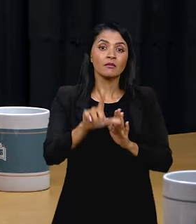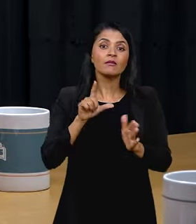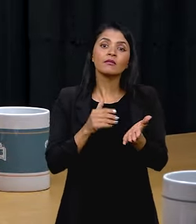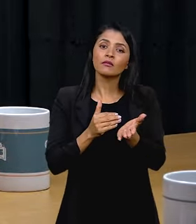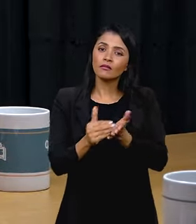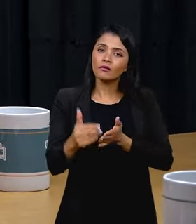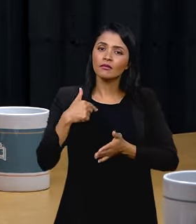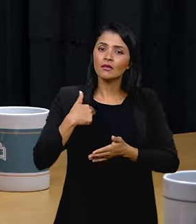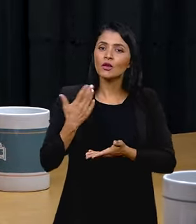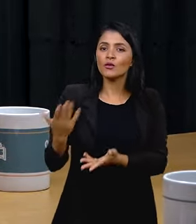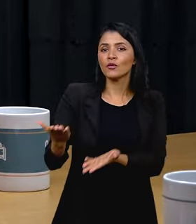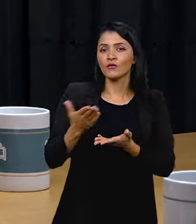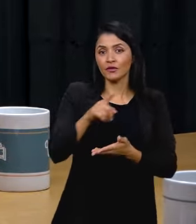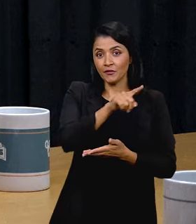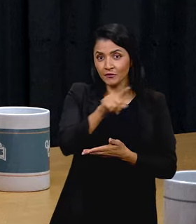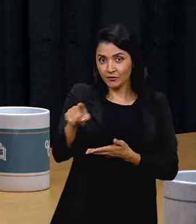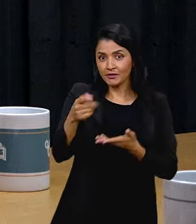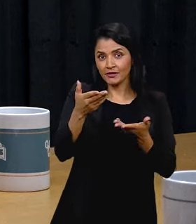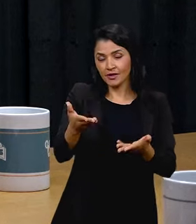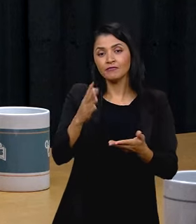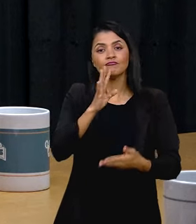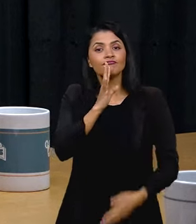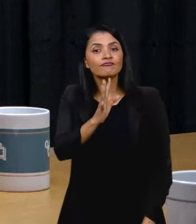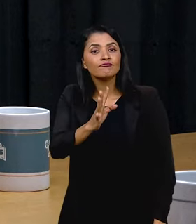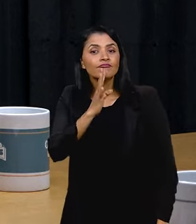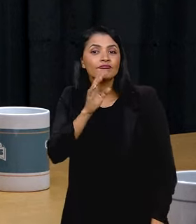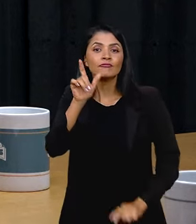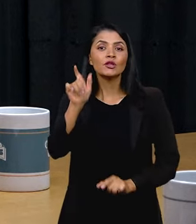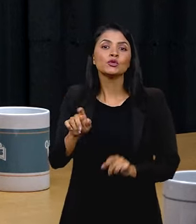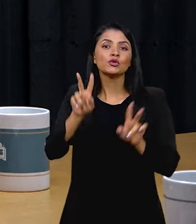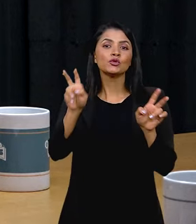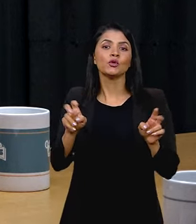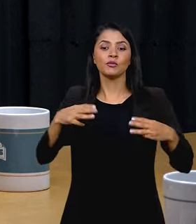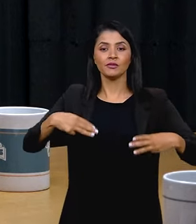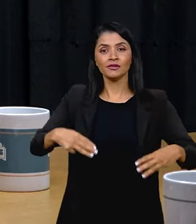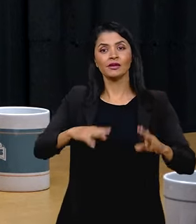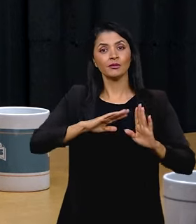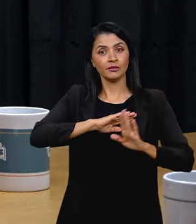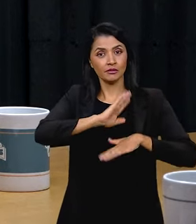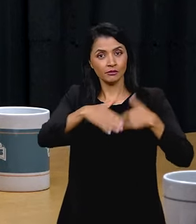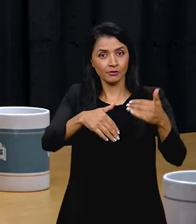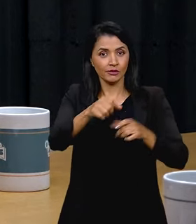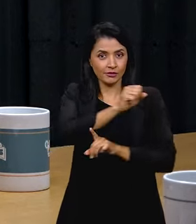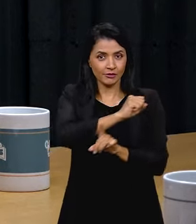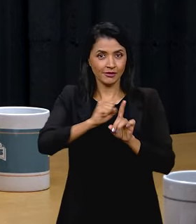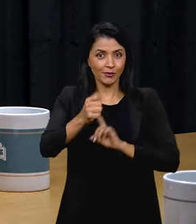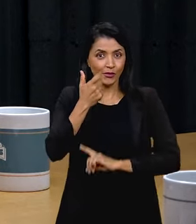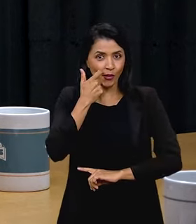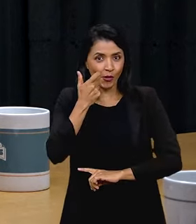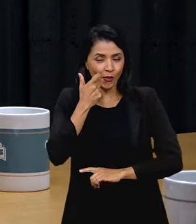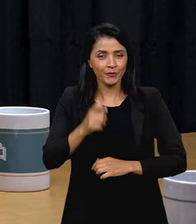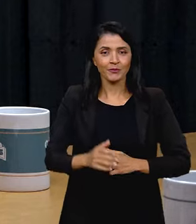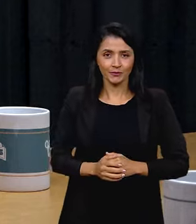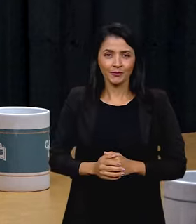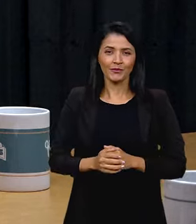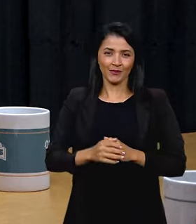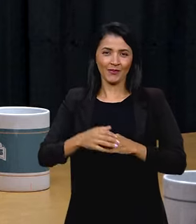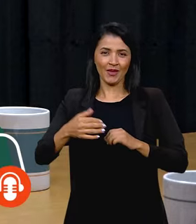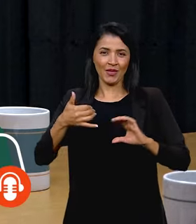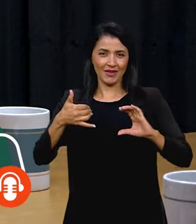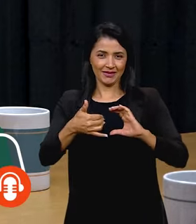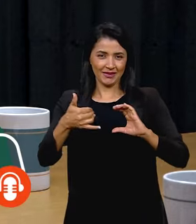começarmos Eu quero convidar todos vocês para conhecerem mais sobre o Ministério do Desenvolvimento Social Olha só no